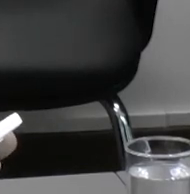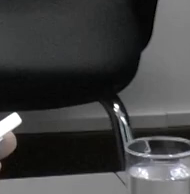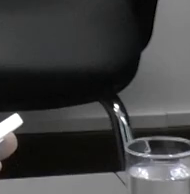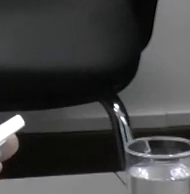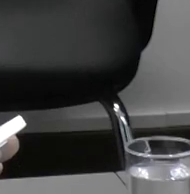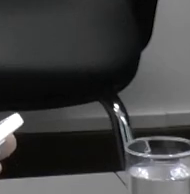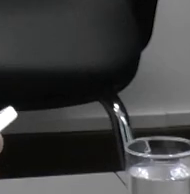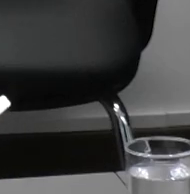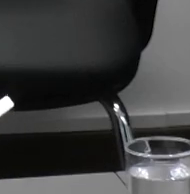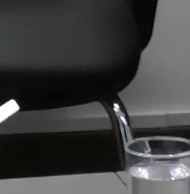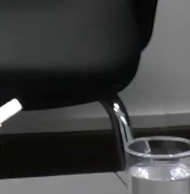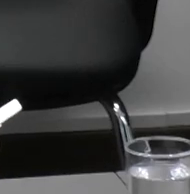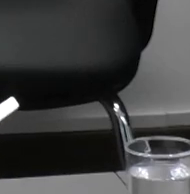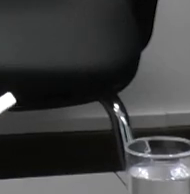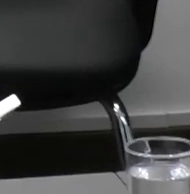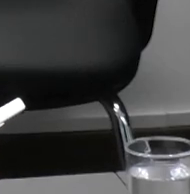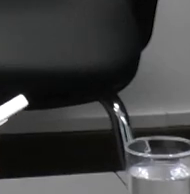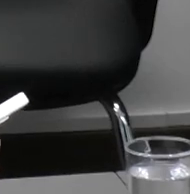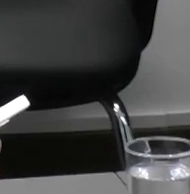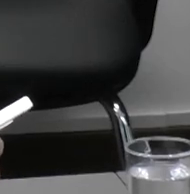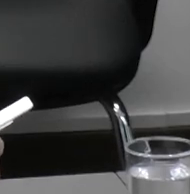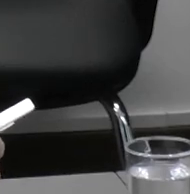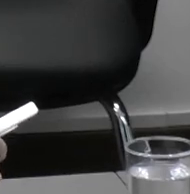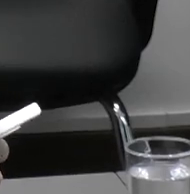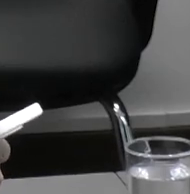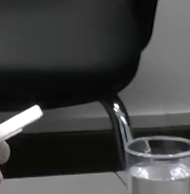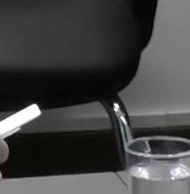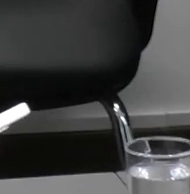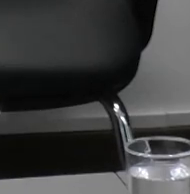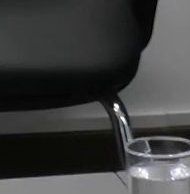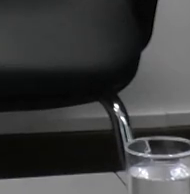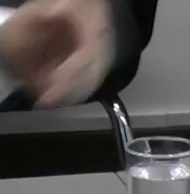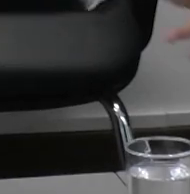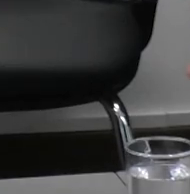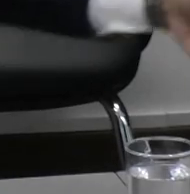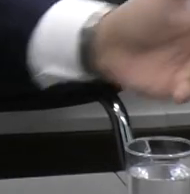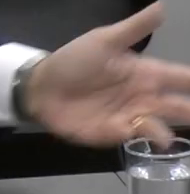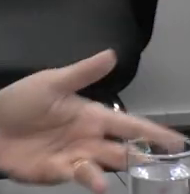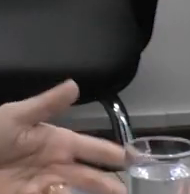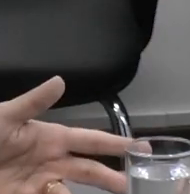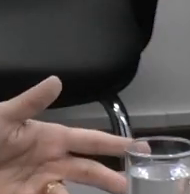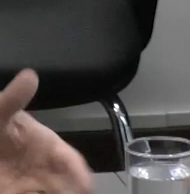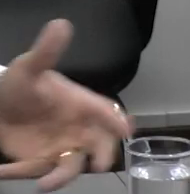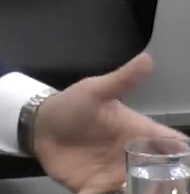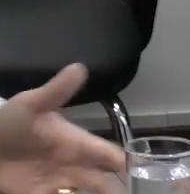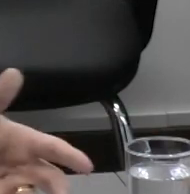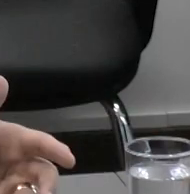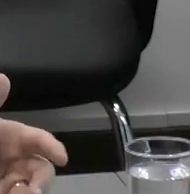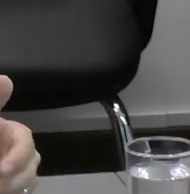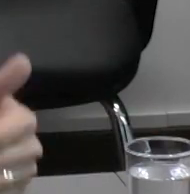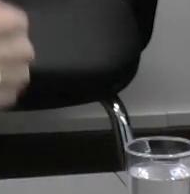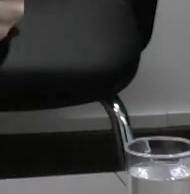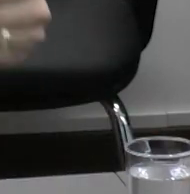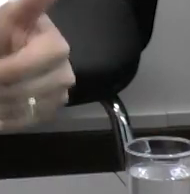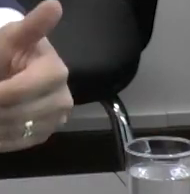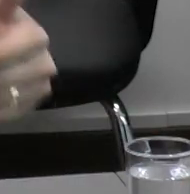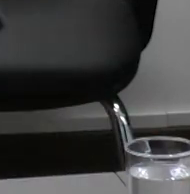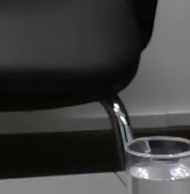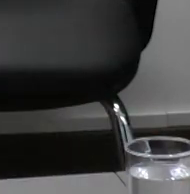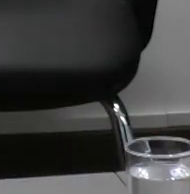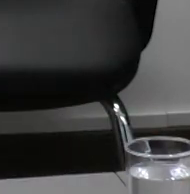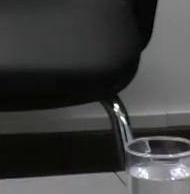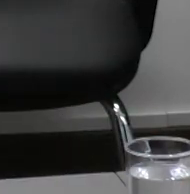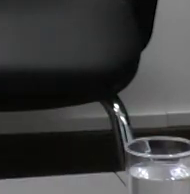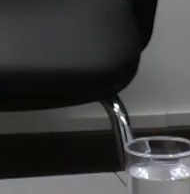nação. Além disso, propor medidas preventivas e de segurança à navegação é o que a gente pretende também, como saldo dessa CPI, com a